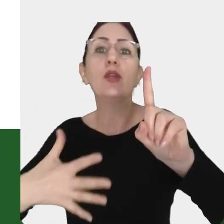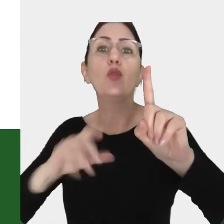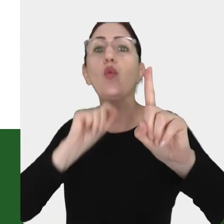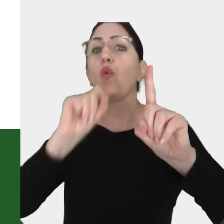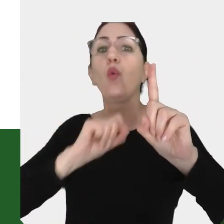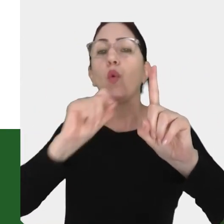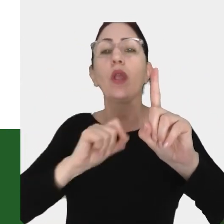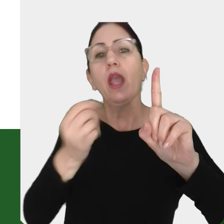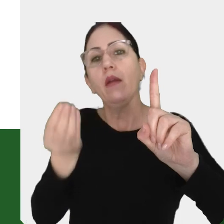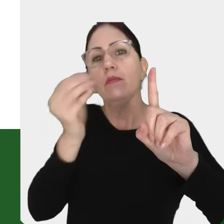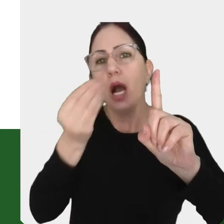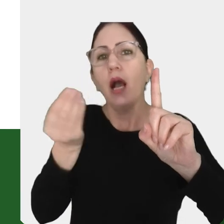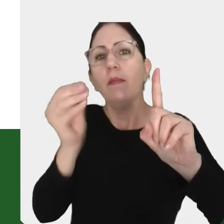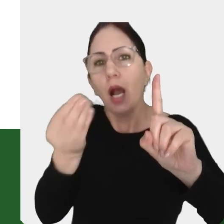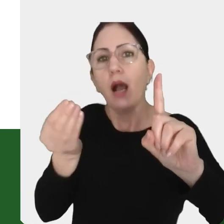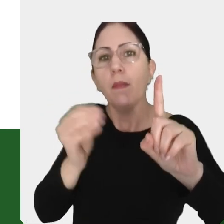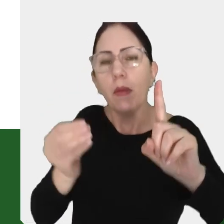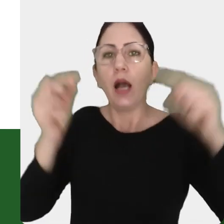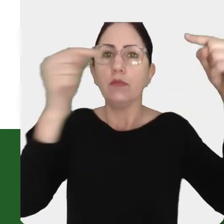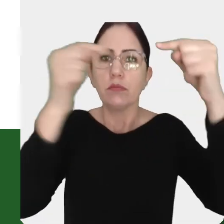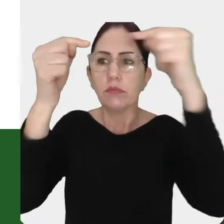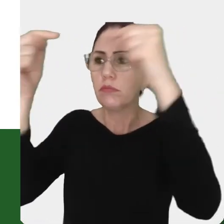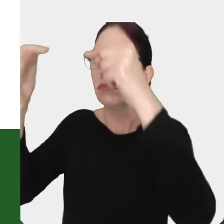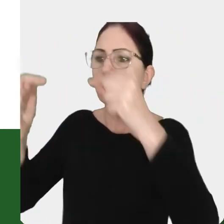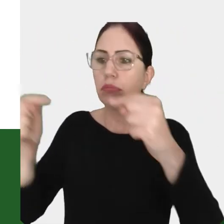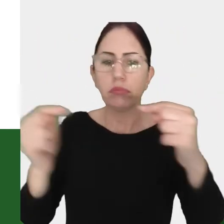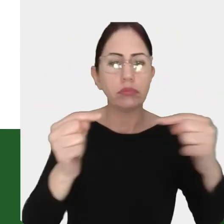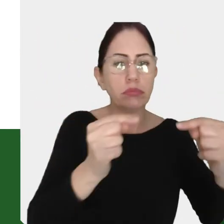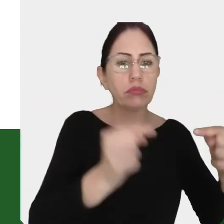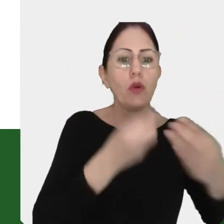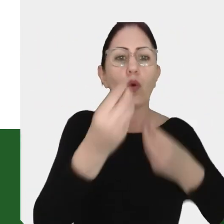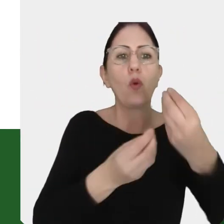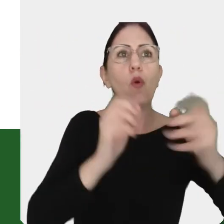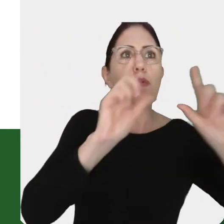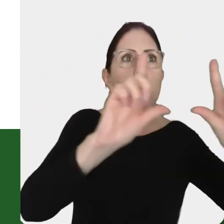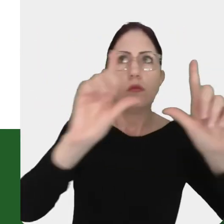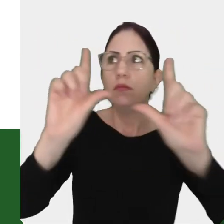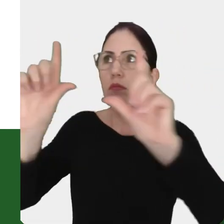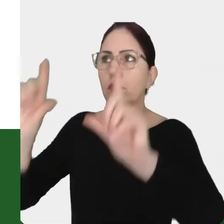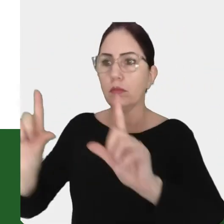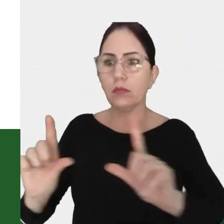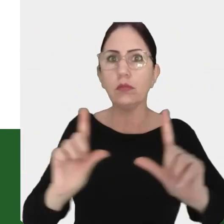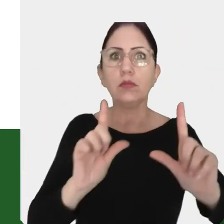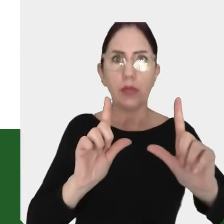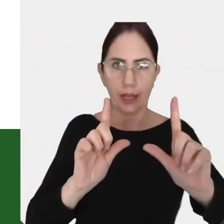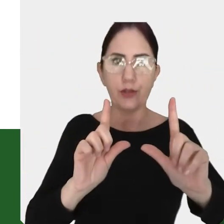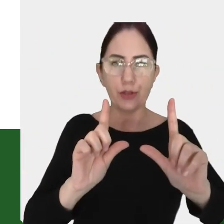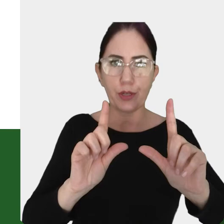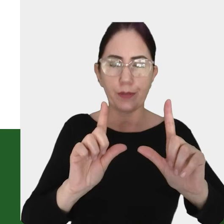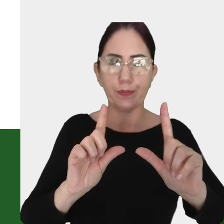tem um cadastro, e aí vai se desenvolvendo essa estrutura de páginas.